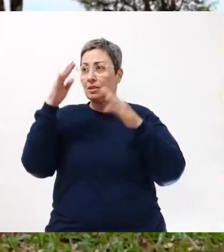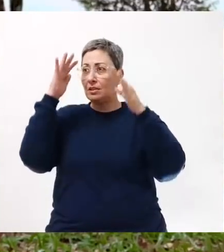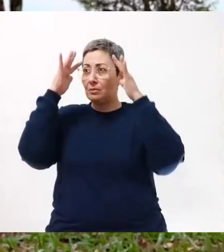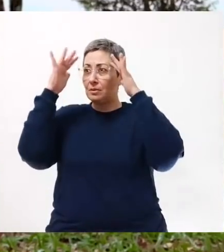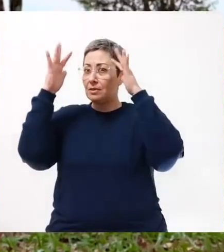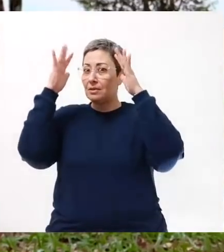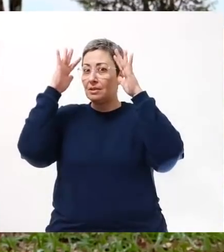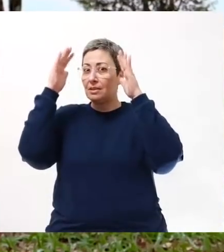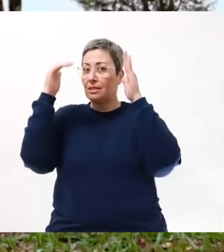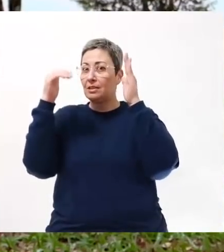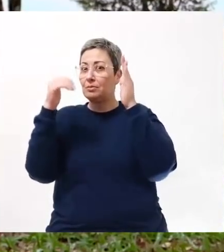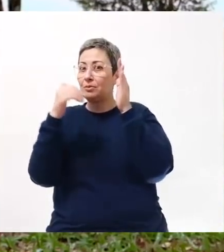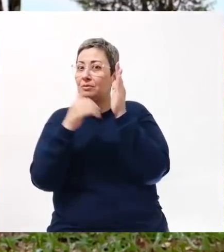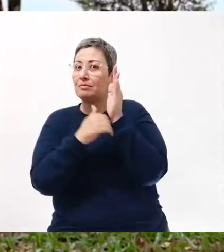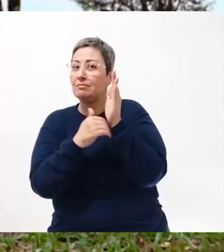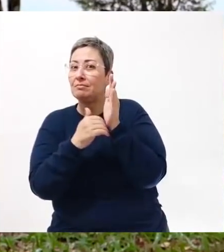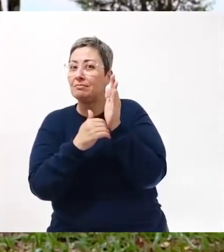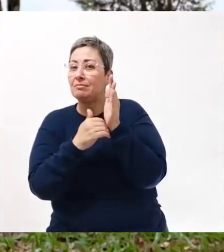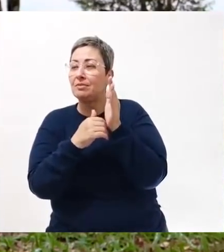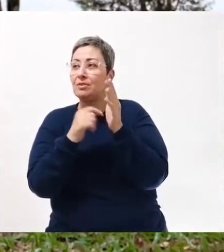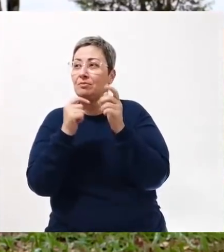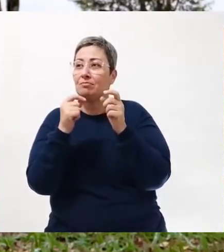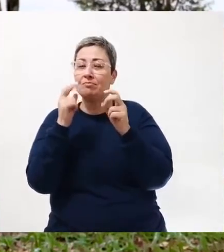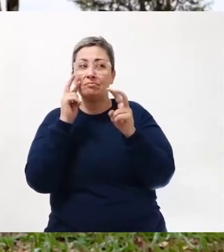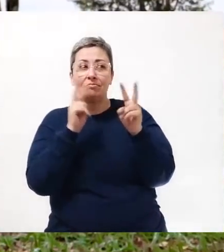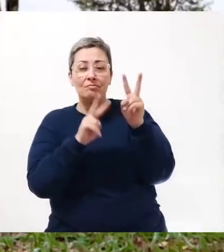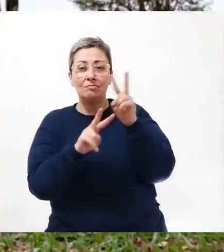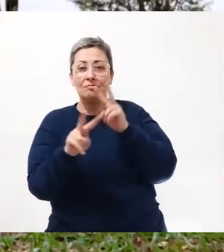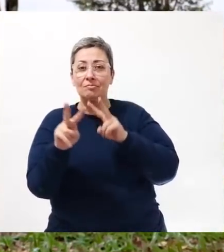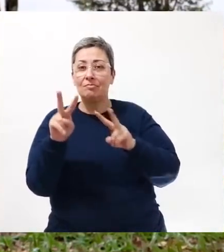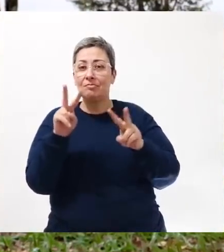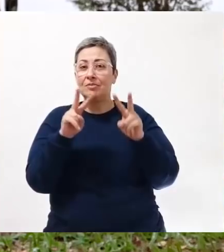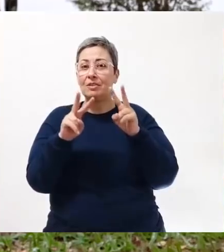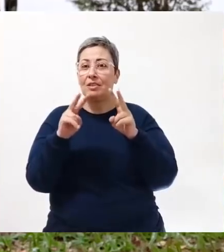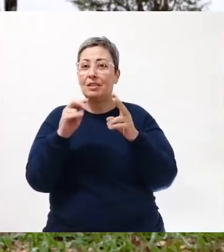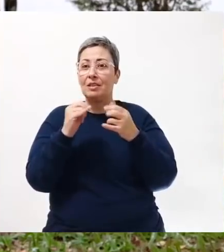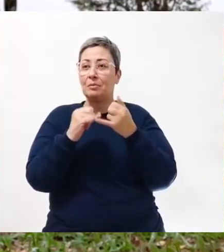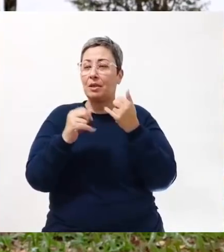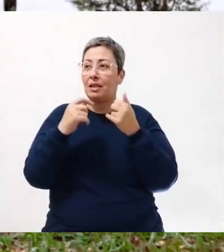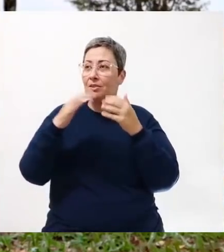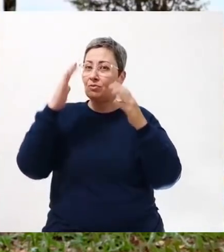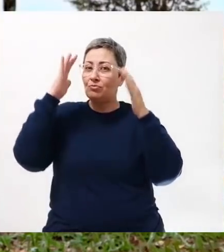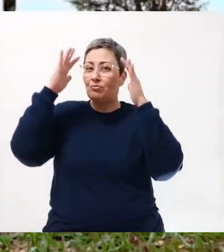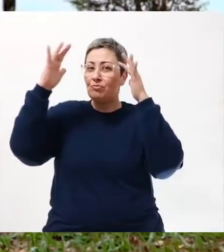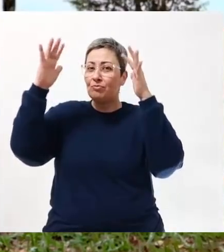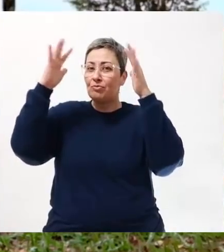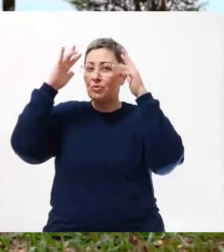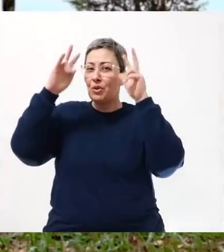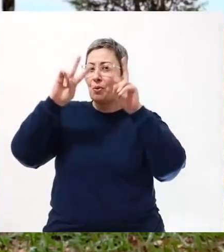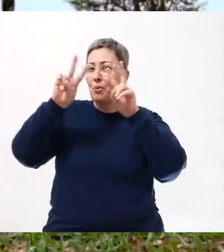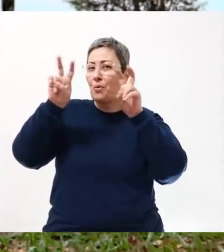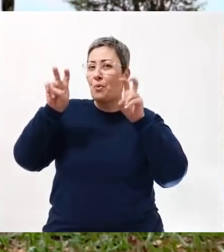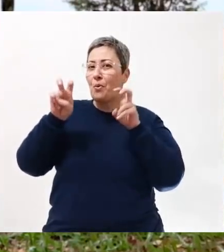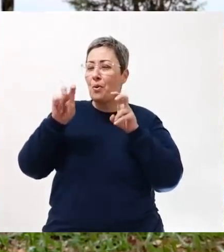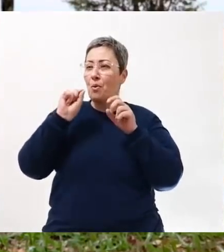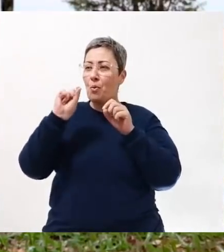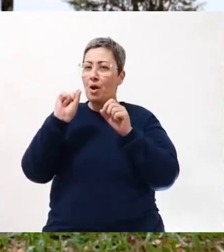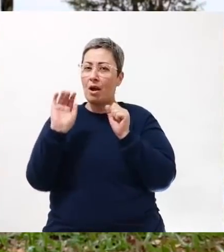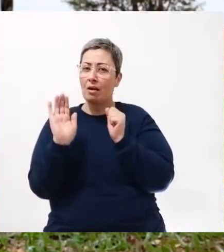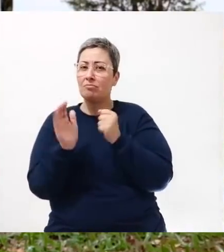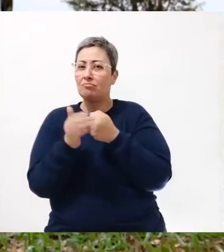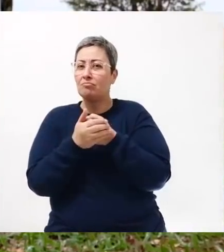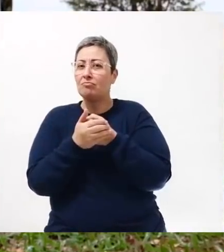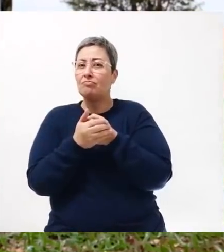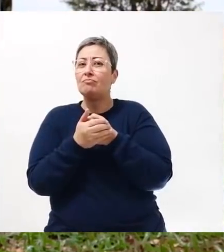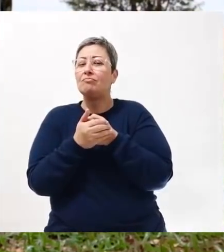Olhando, imaginamos mistérios. Olhar é fantasiar sobre aquilo